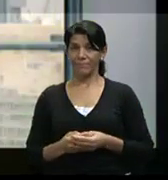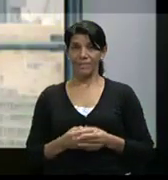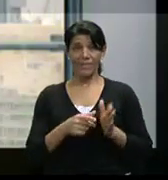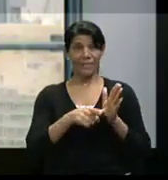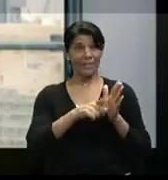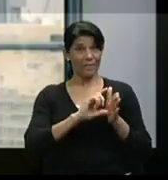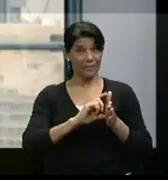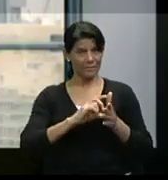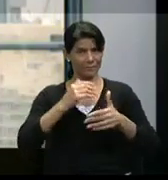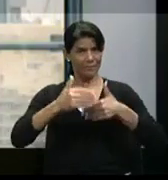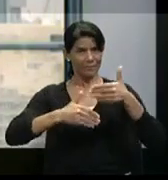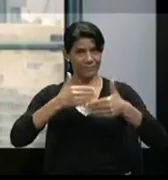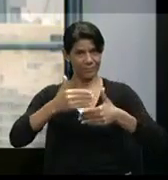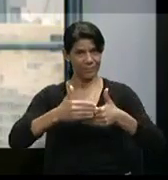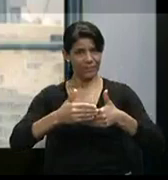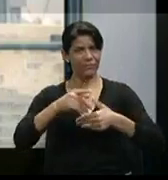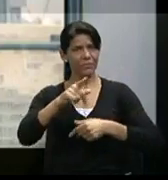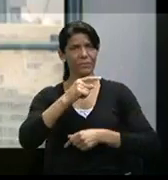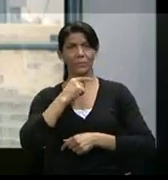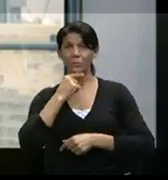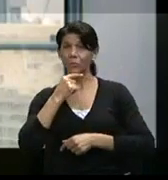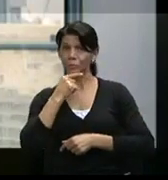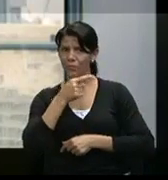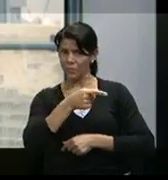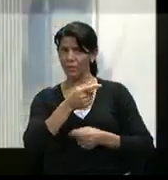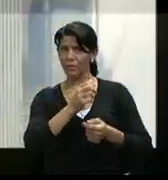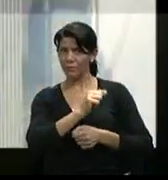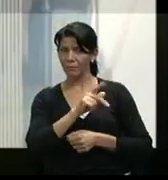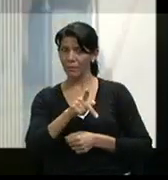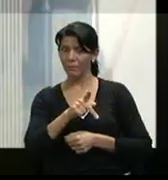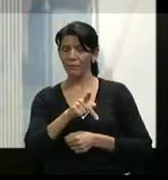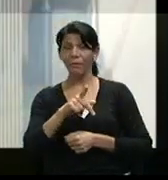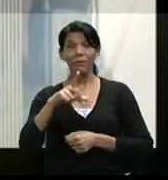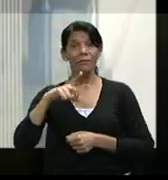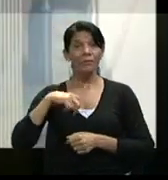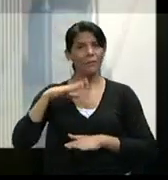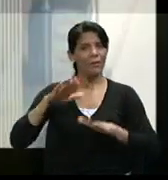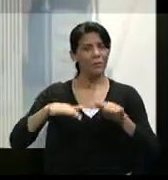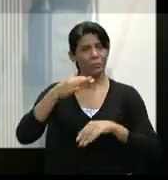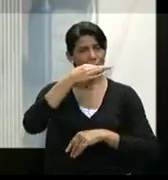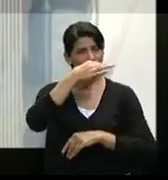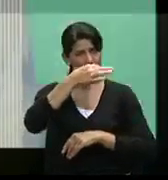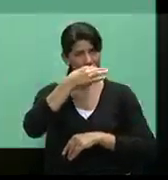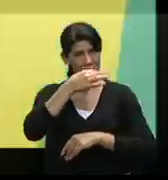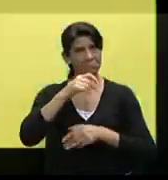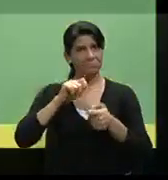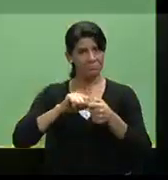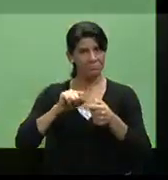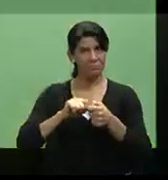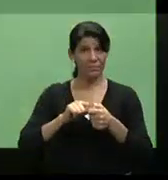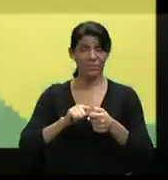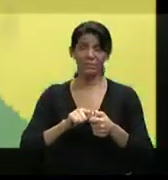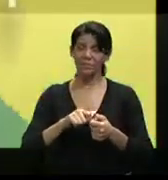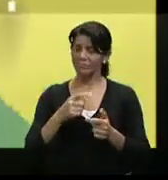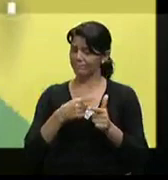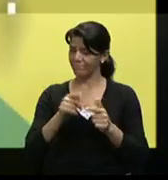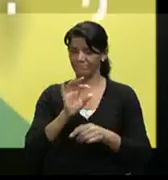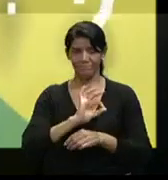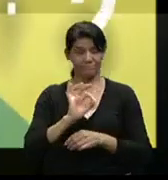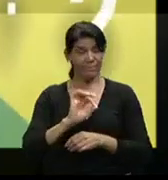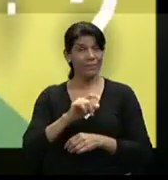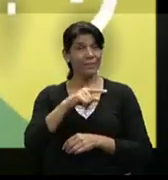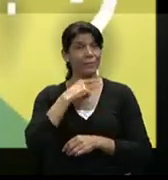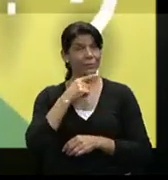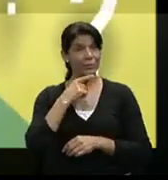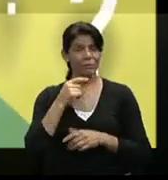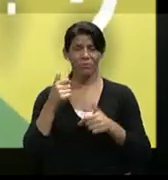Antes de seguir em frente, ficou com alguma dúvida nesta SP? Você tem algum comentário a fazer? Sem problemas. Ter